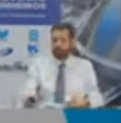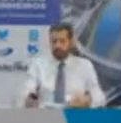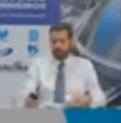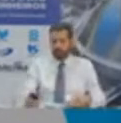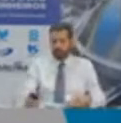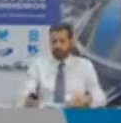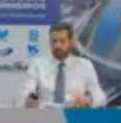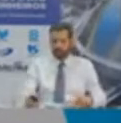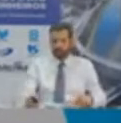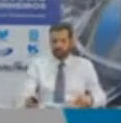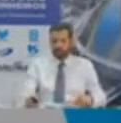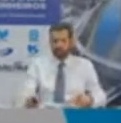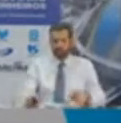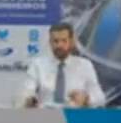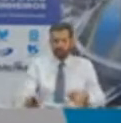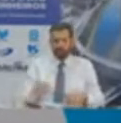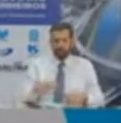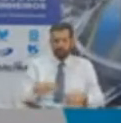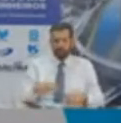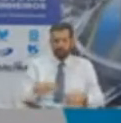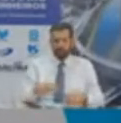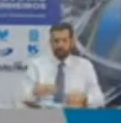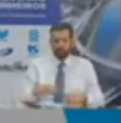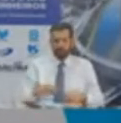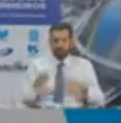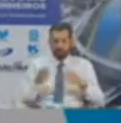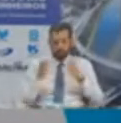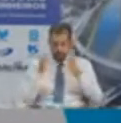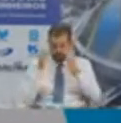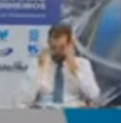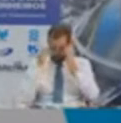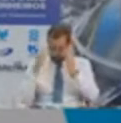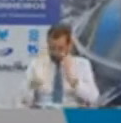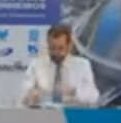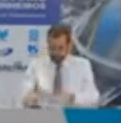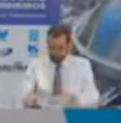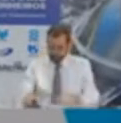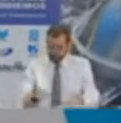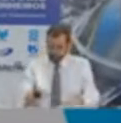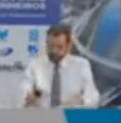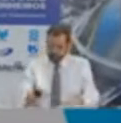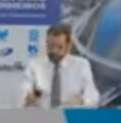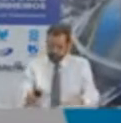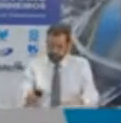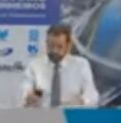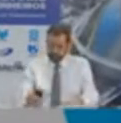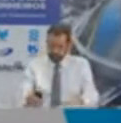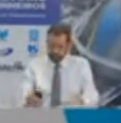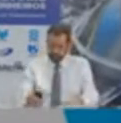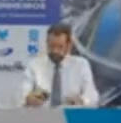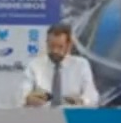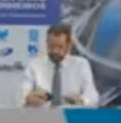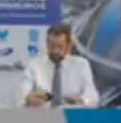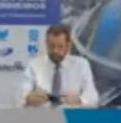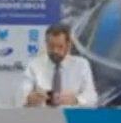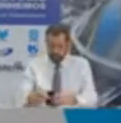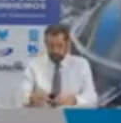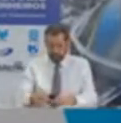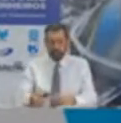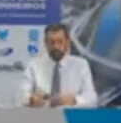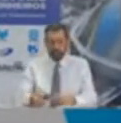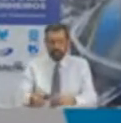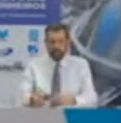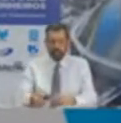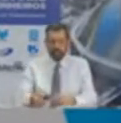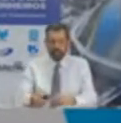tem um esgoto, a selva passando ali na sua porta, e dependendo onde ele mora, tem um lixão ali à vista. Então, ele sai do século XXI